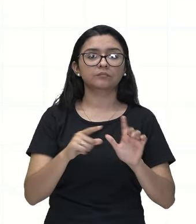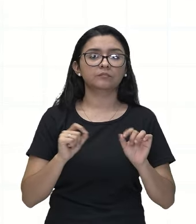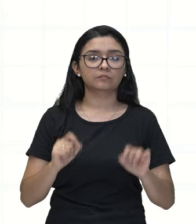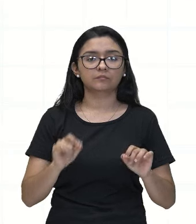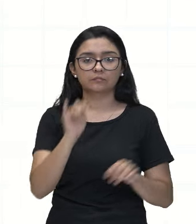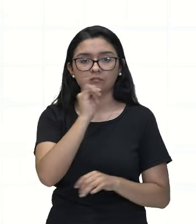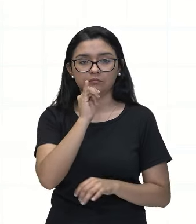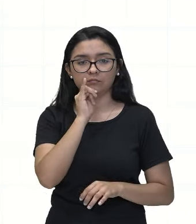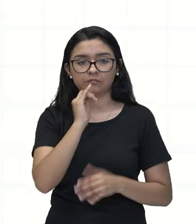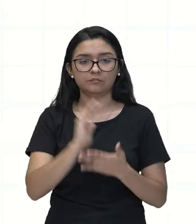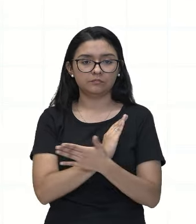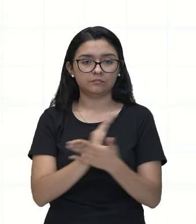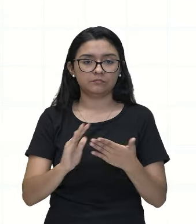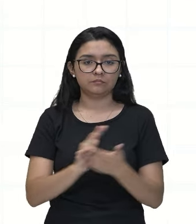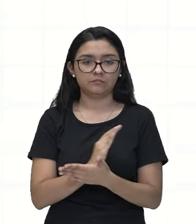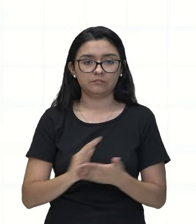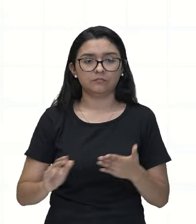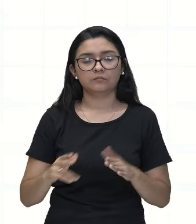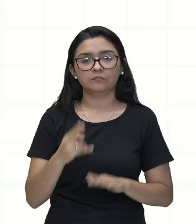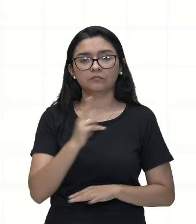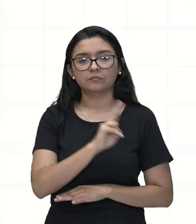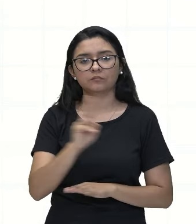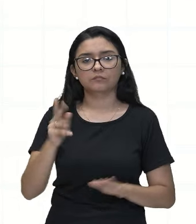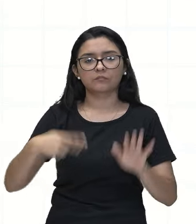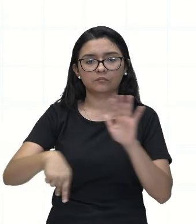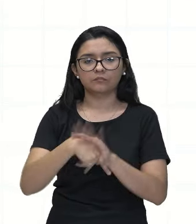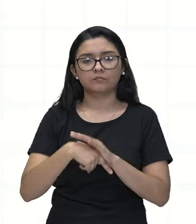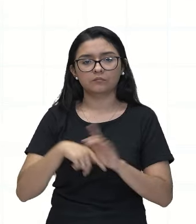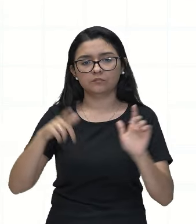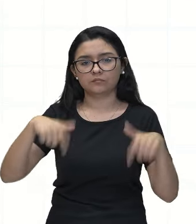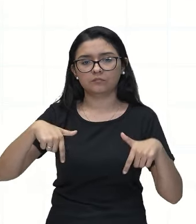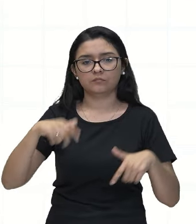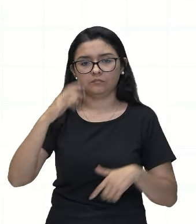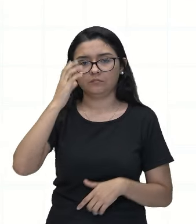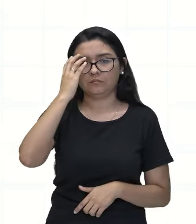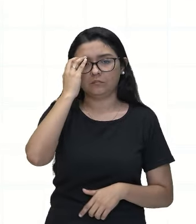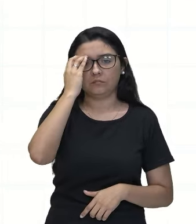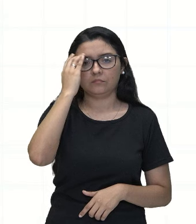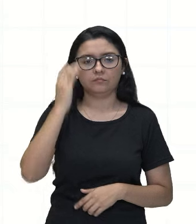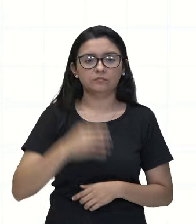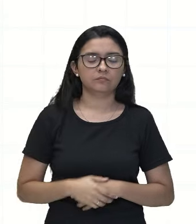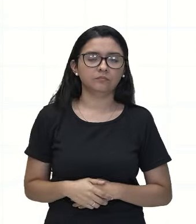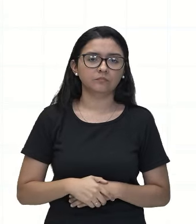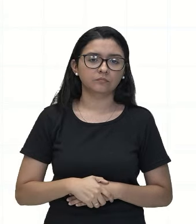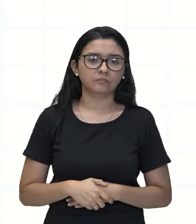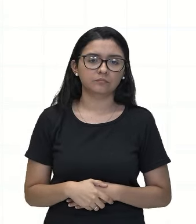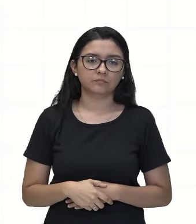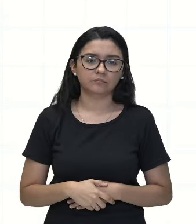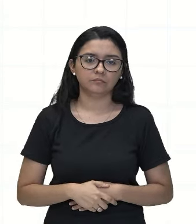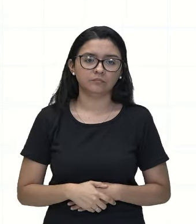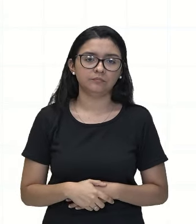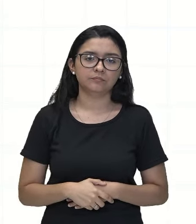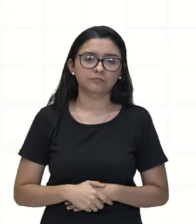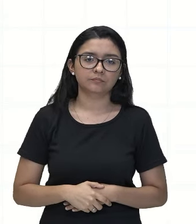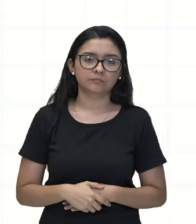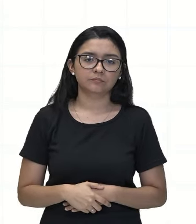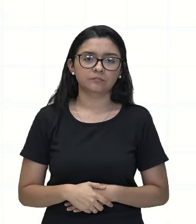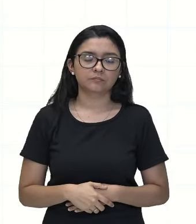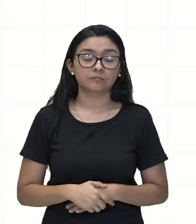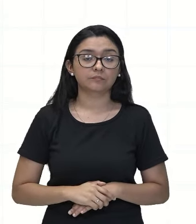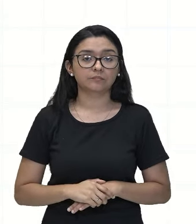de e nomes próprios de locais né então Observe aí olha se